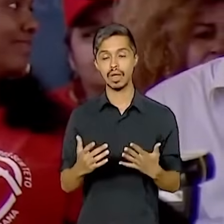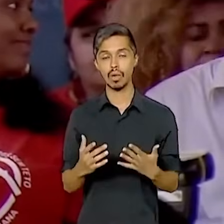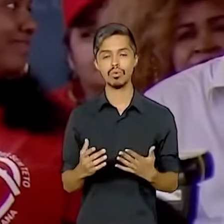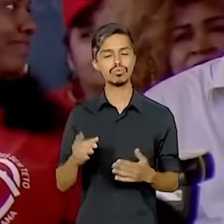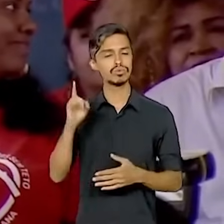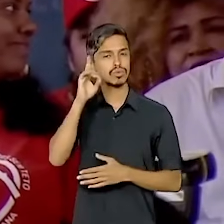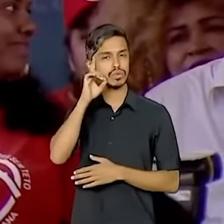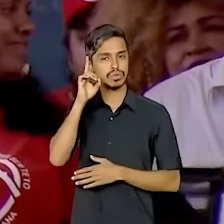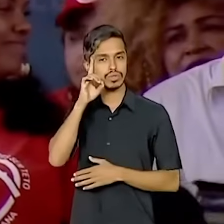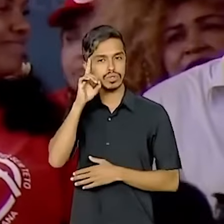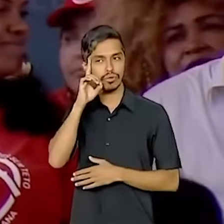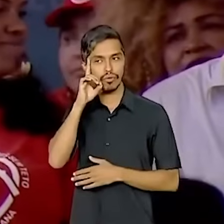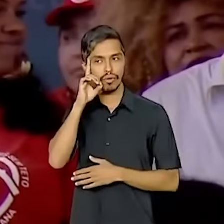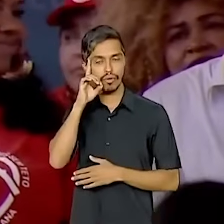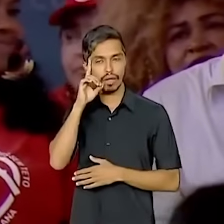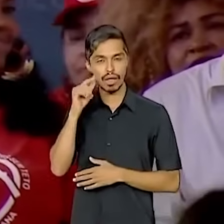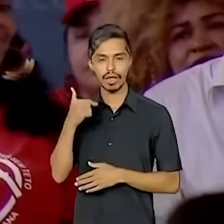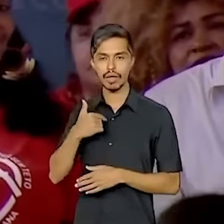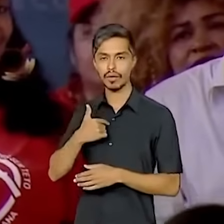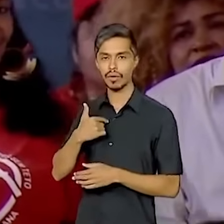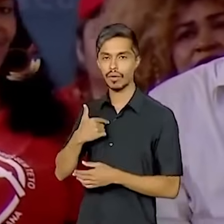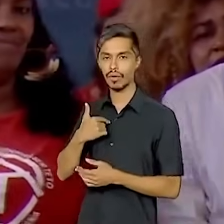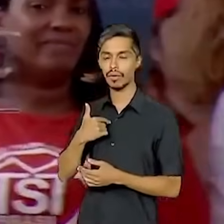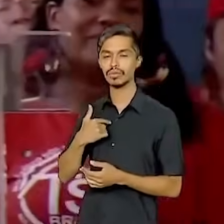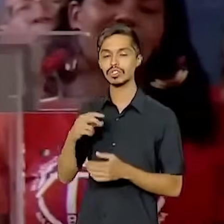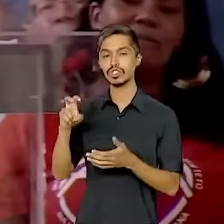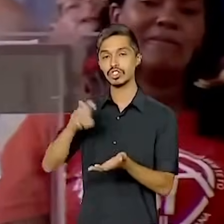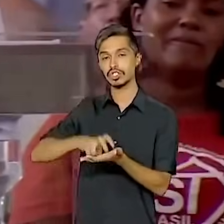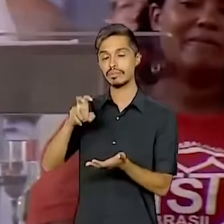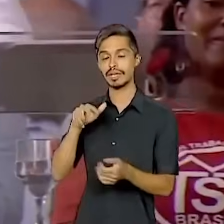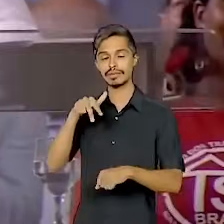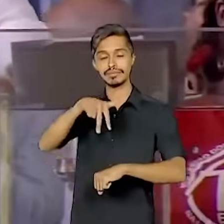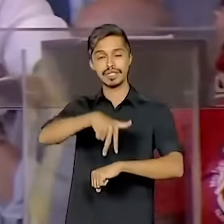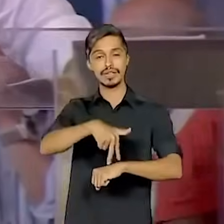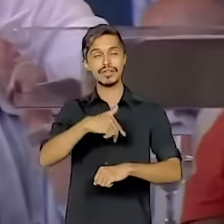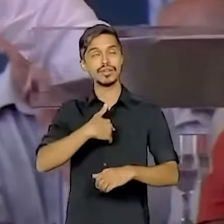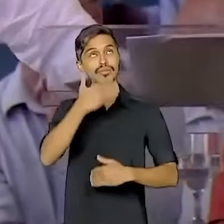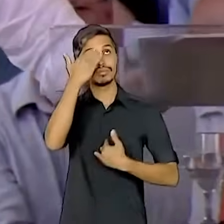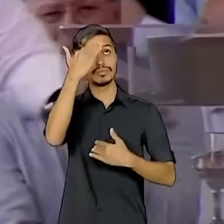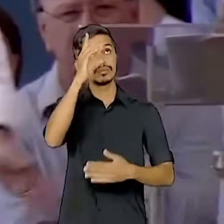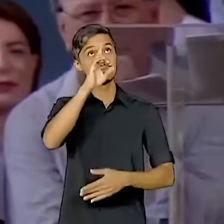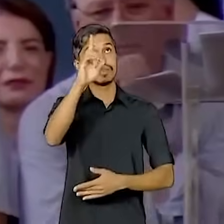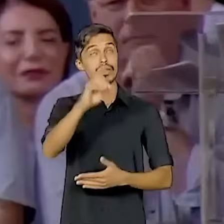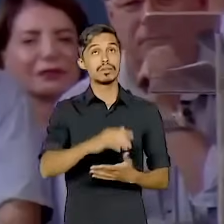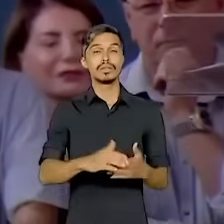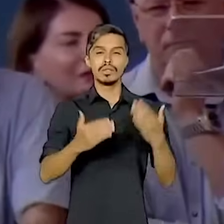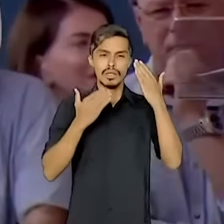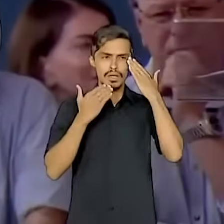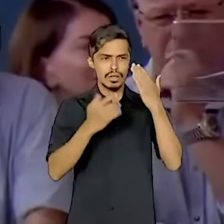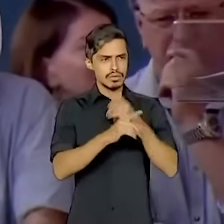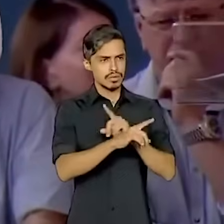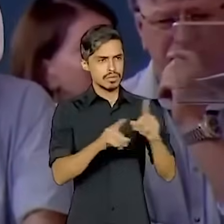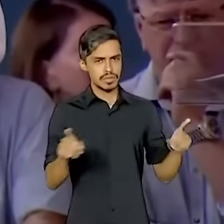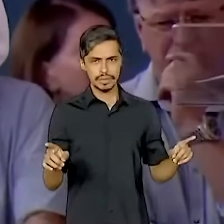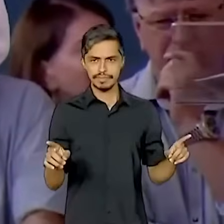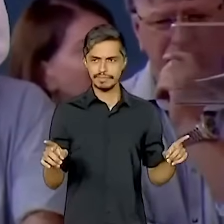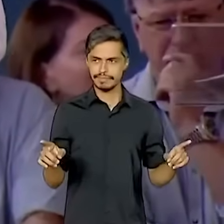todo dia, eu levanto de manhã, eu agradeço a Deus e agradeço a